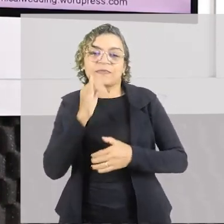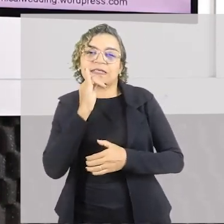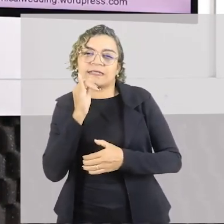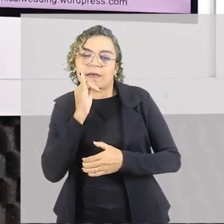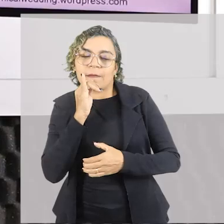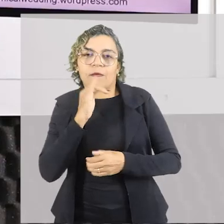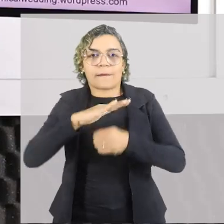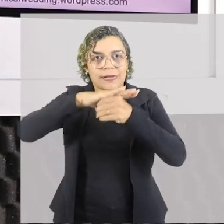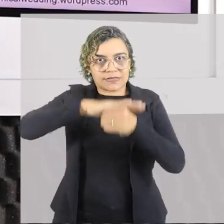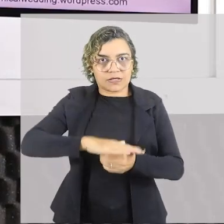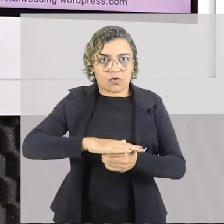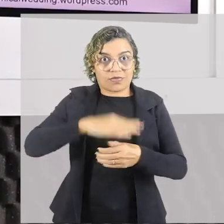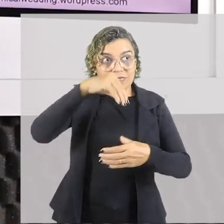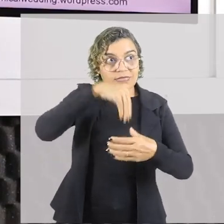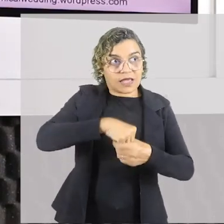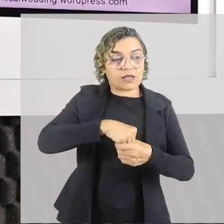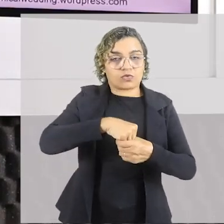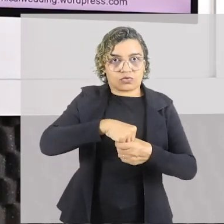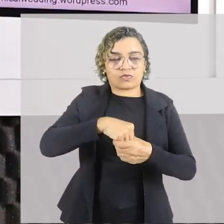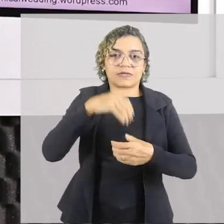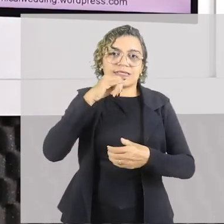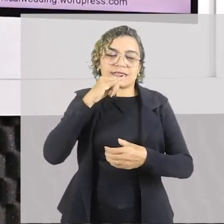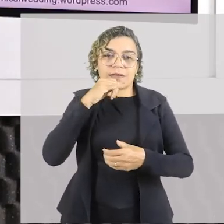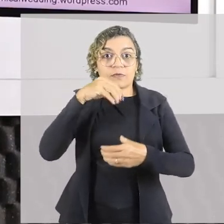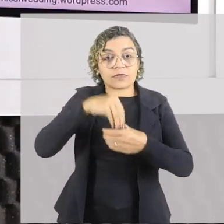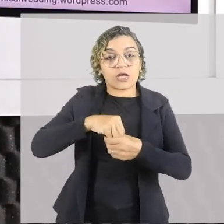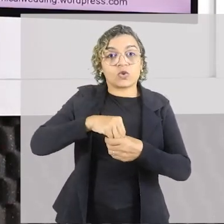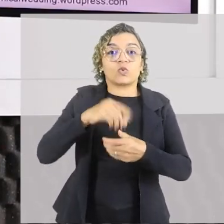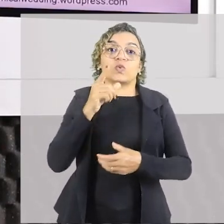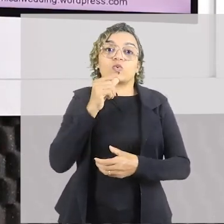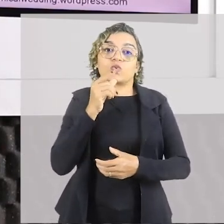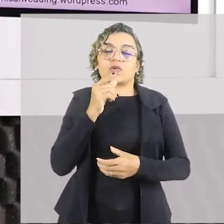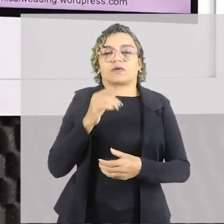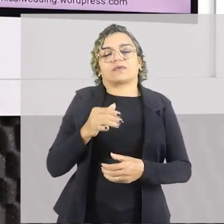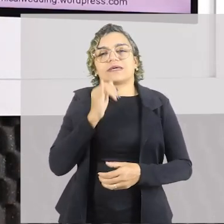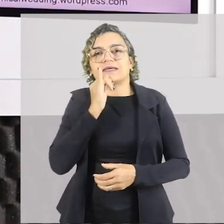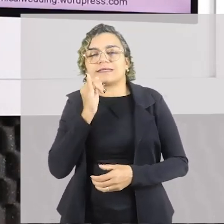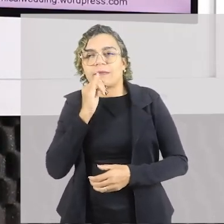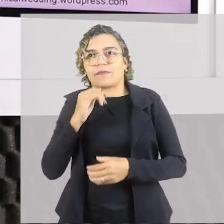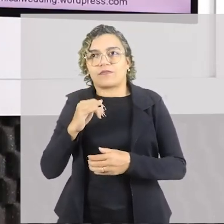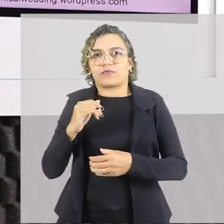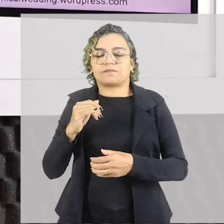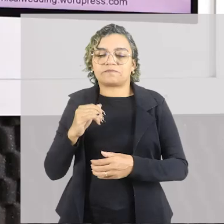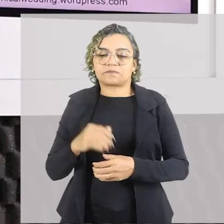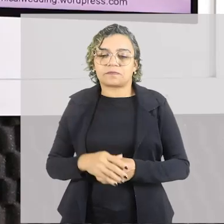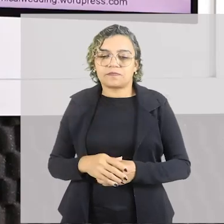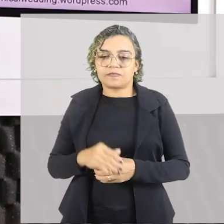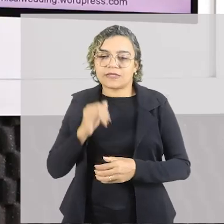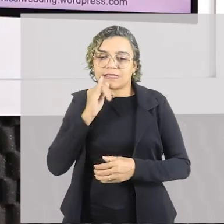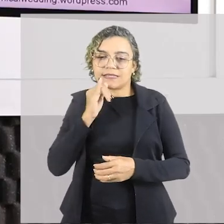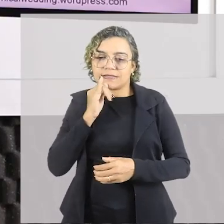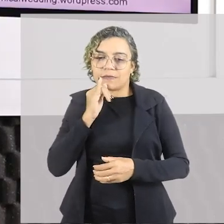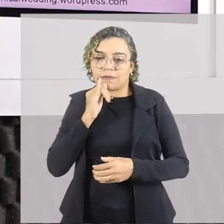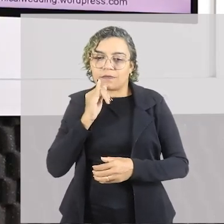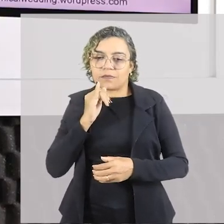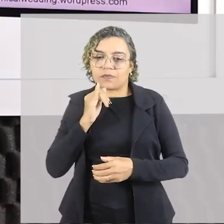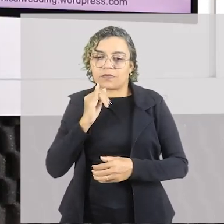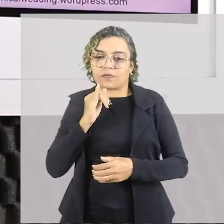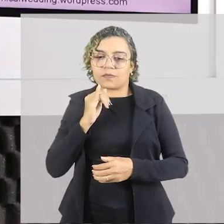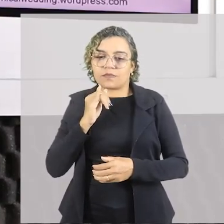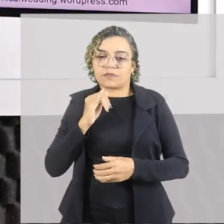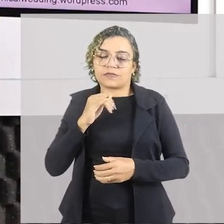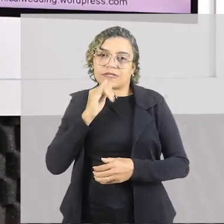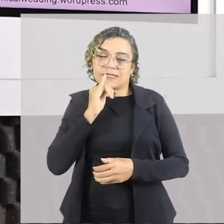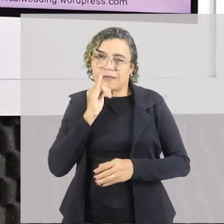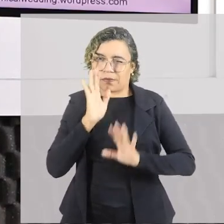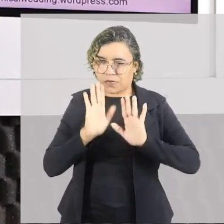Pressão externa é toda a pressão exercida na superfície do líquido. Pressão interna é a pressão que o vapor exerce dentro do líquido. Tá,